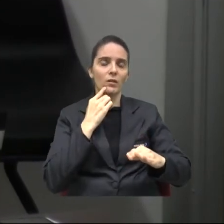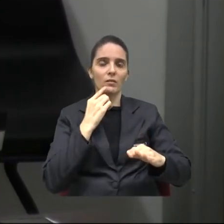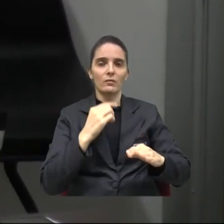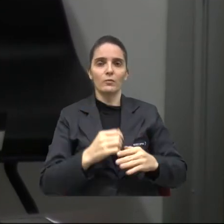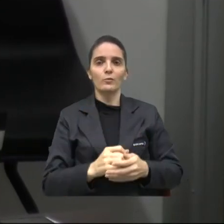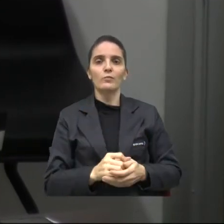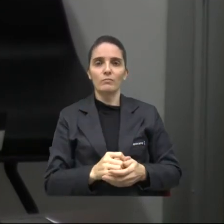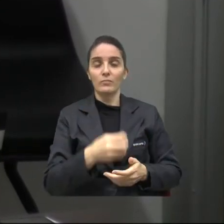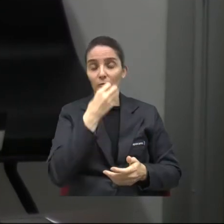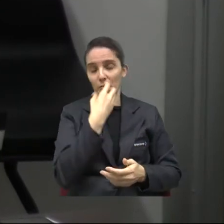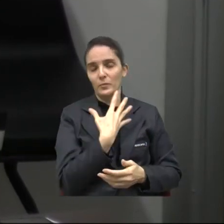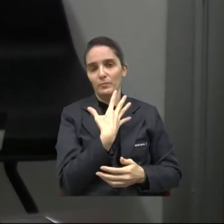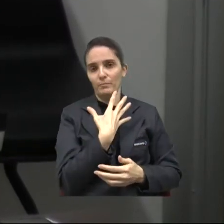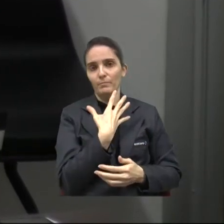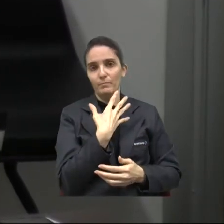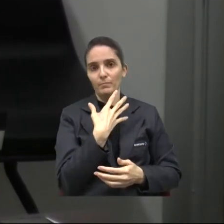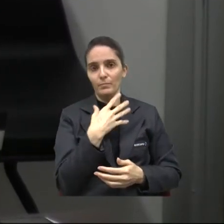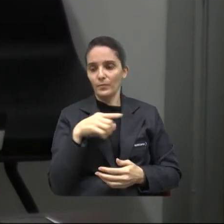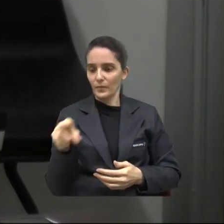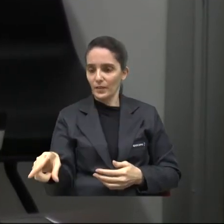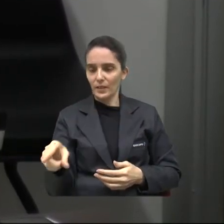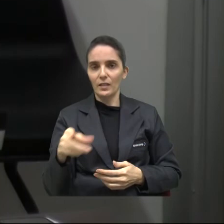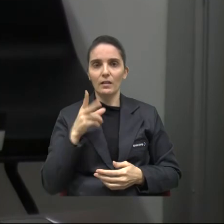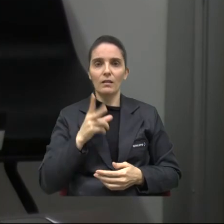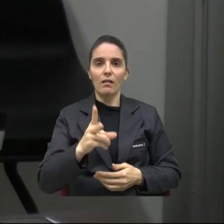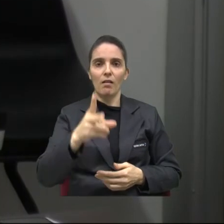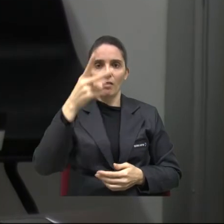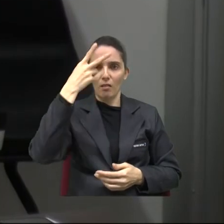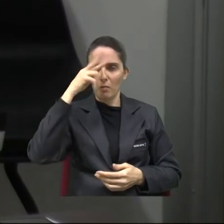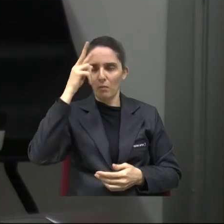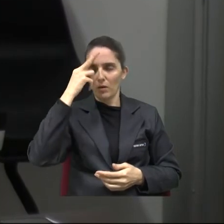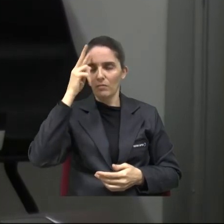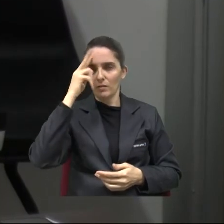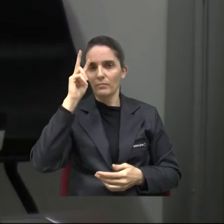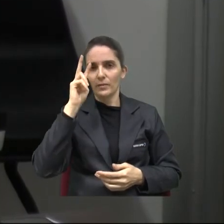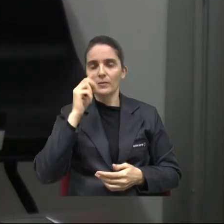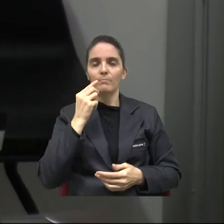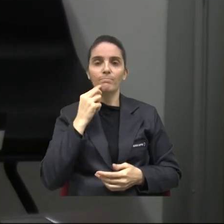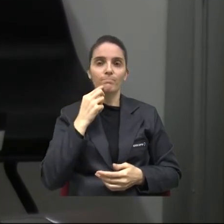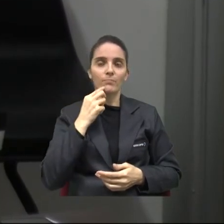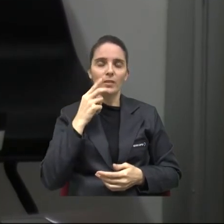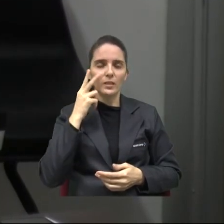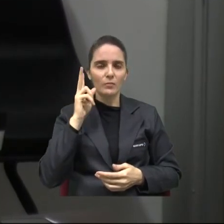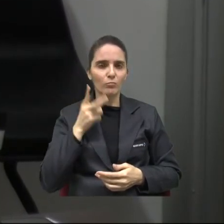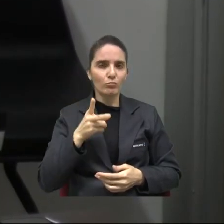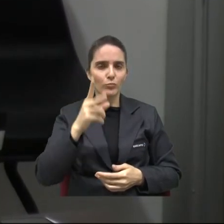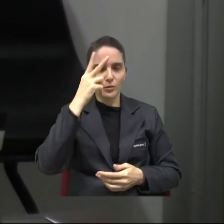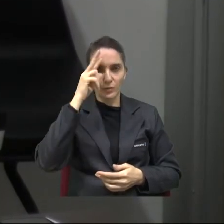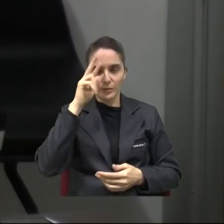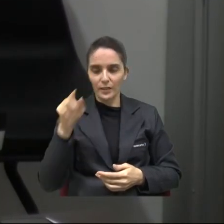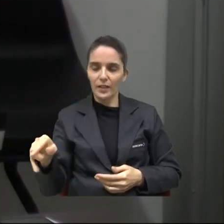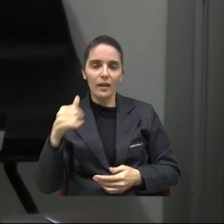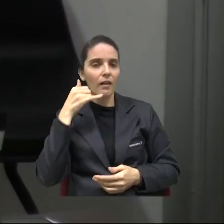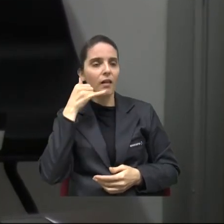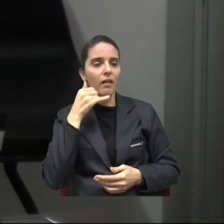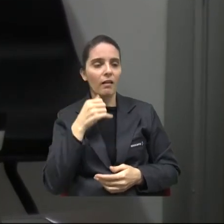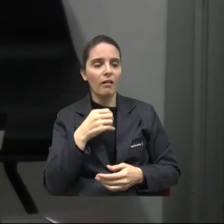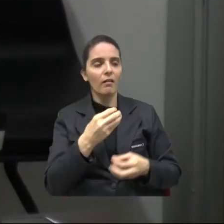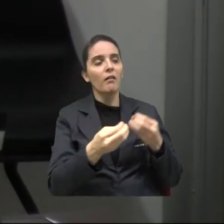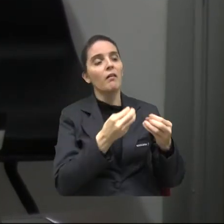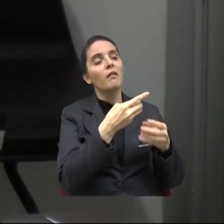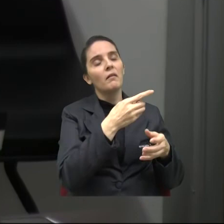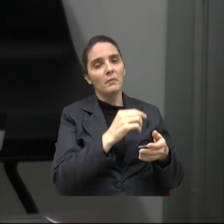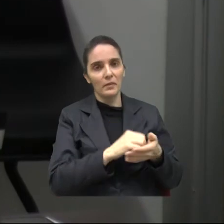Teco jamais será esquecido. Jamais vou deixar de esquecer o Teco. Sempre que ele ligava para mim, eu falava, e aí, Tico, como é que tá? É o Teco